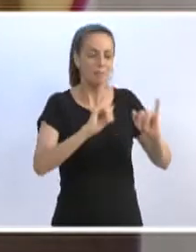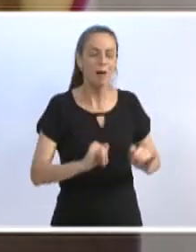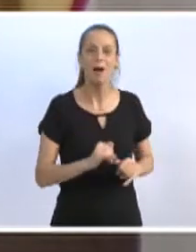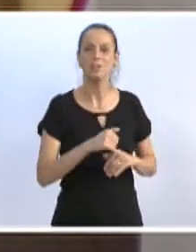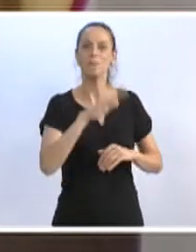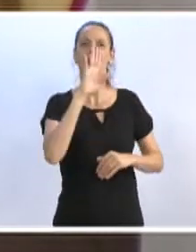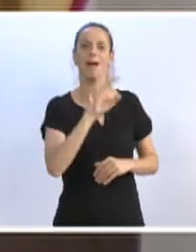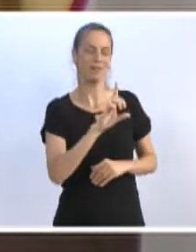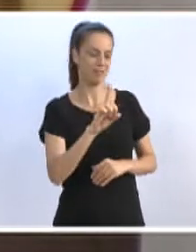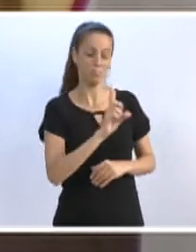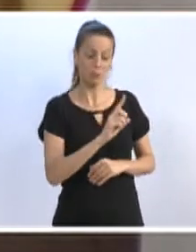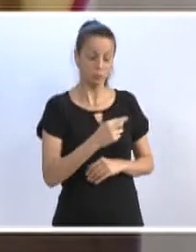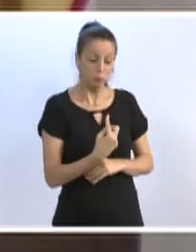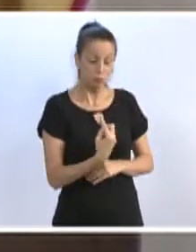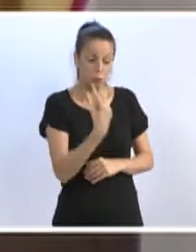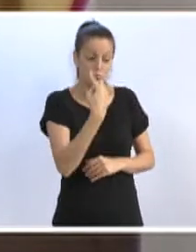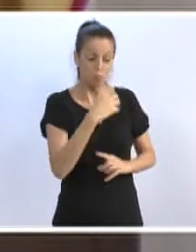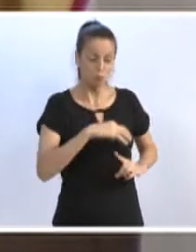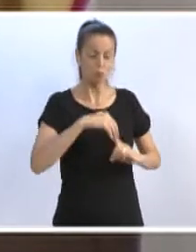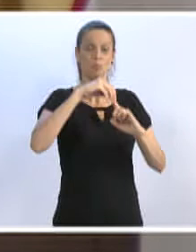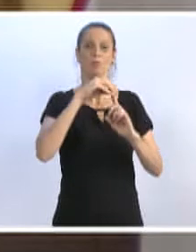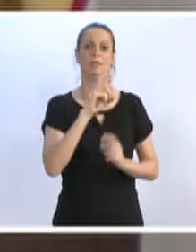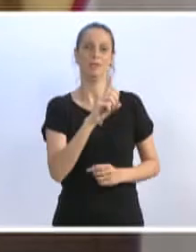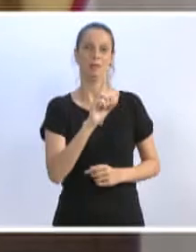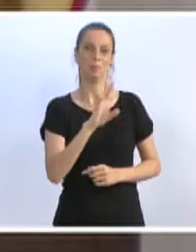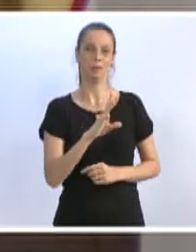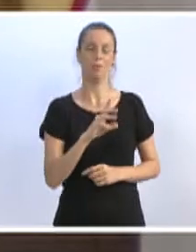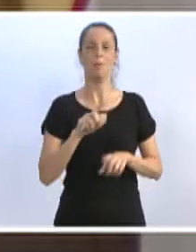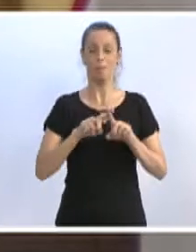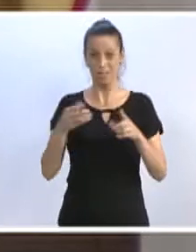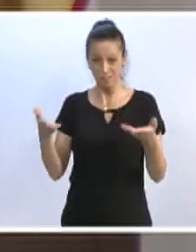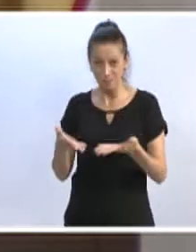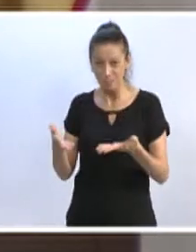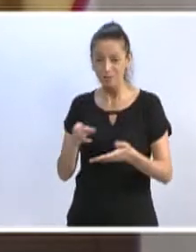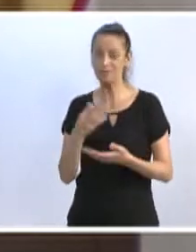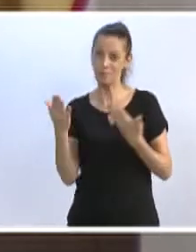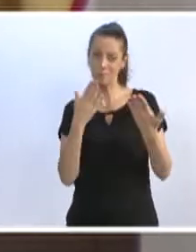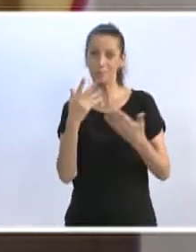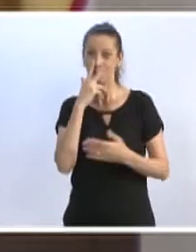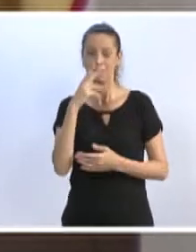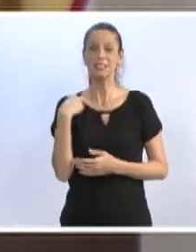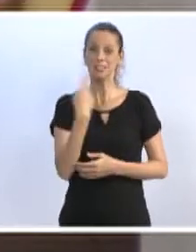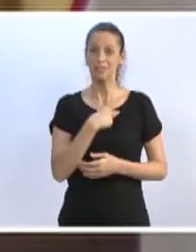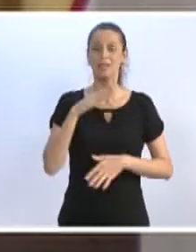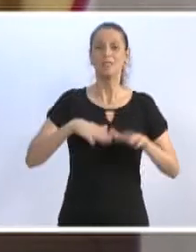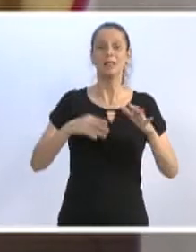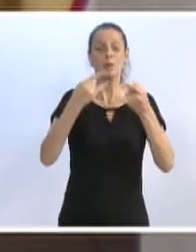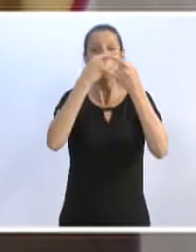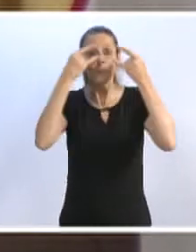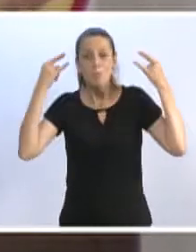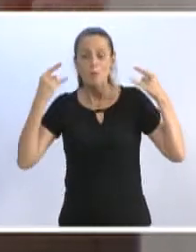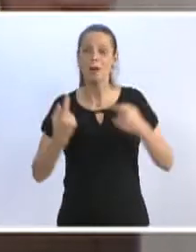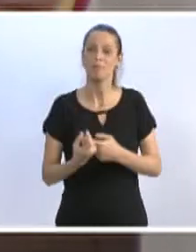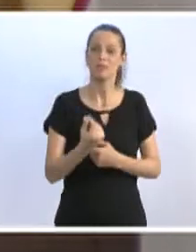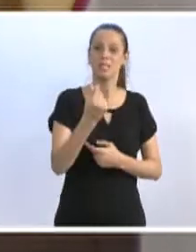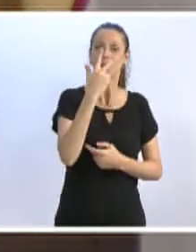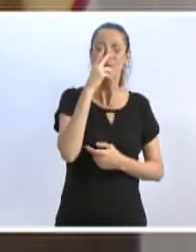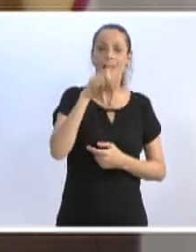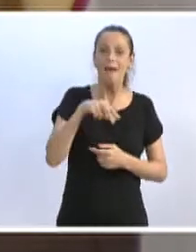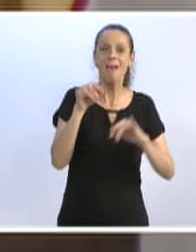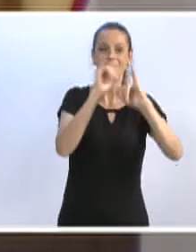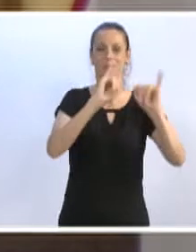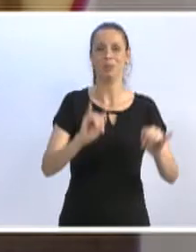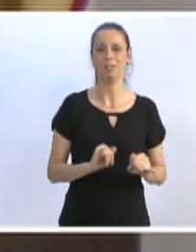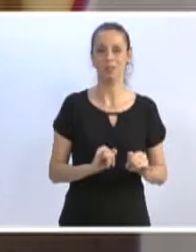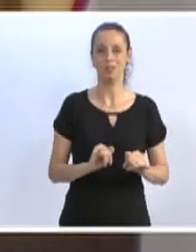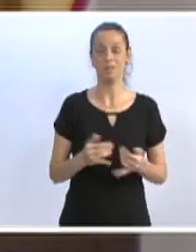logo termos estes ídolos, o dinheiro, É algo experiencial para nós, tanto que a nossa vida e